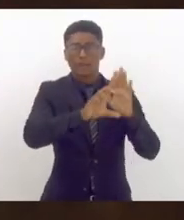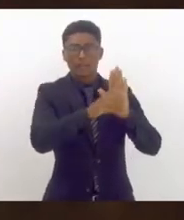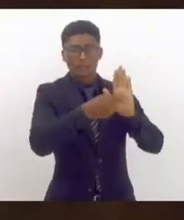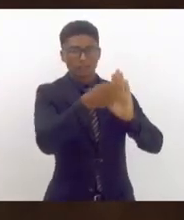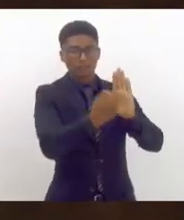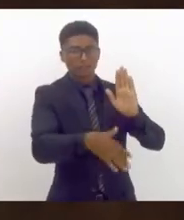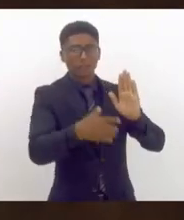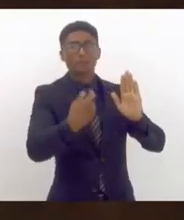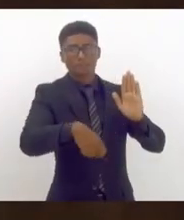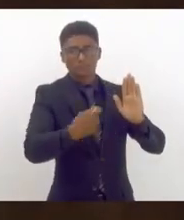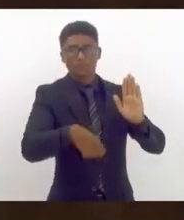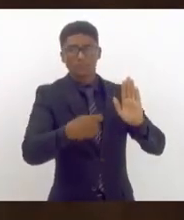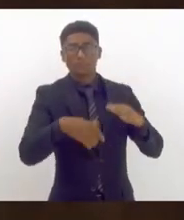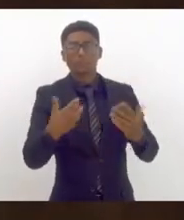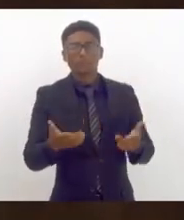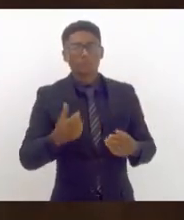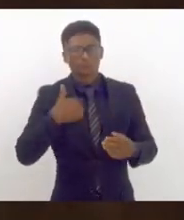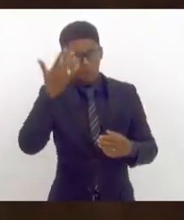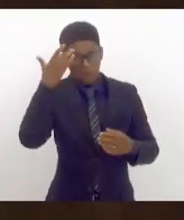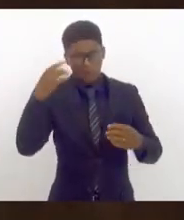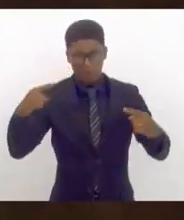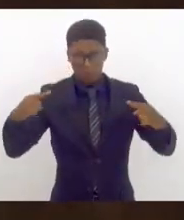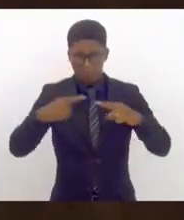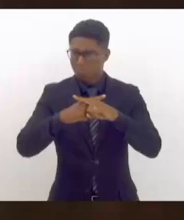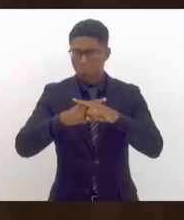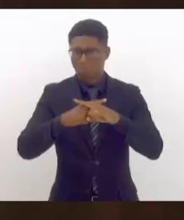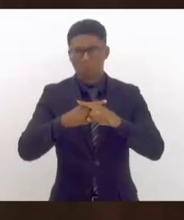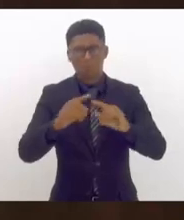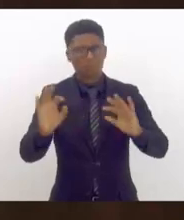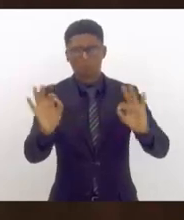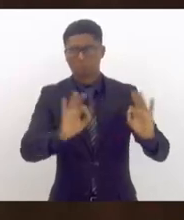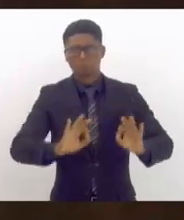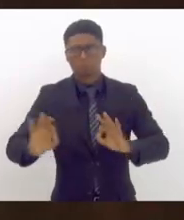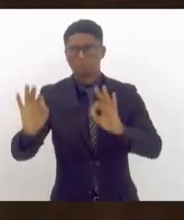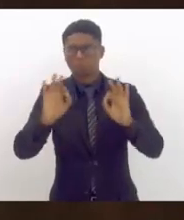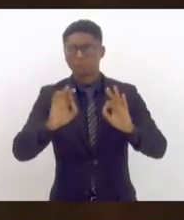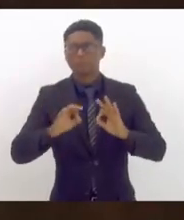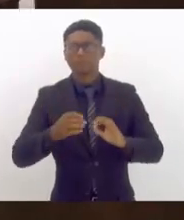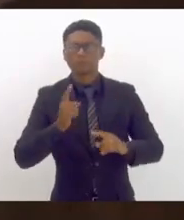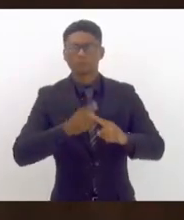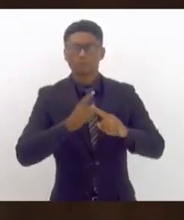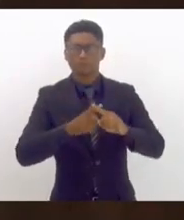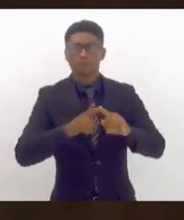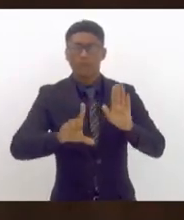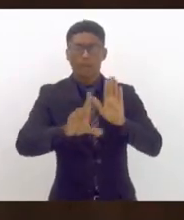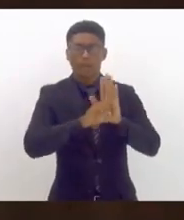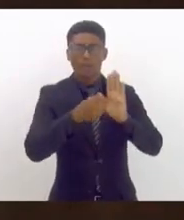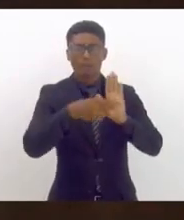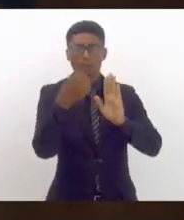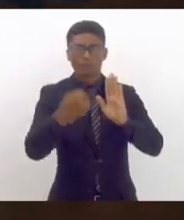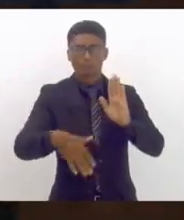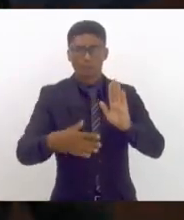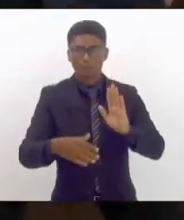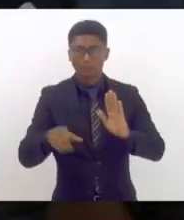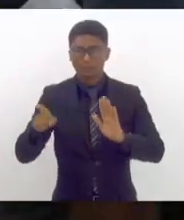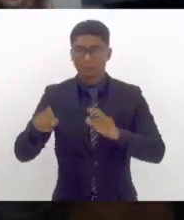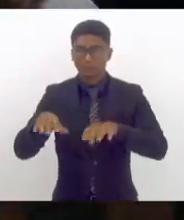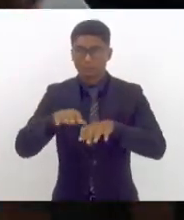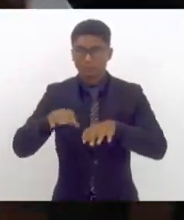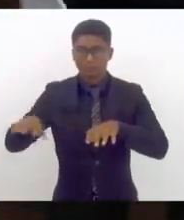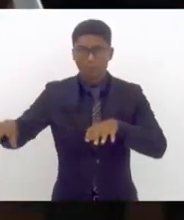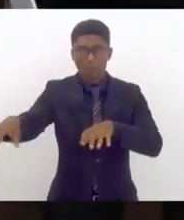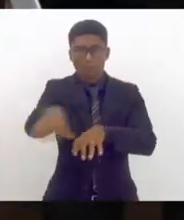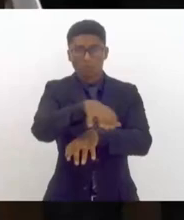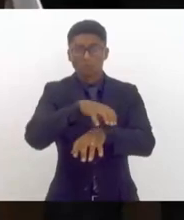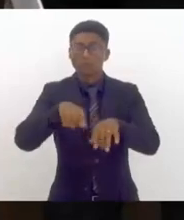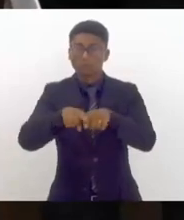interiorizar. Então, não vejo contradição numa lei que diz interiorize com uma que, que é uma